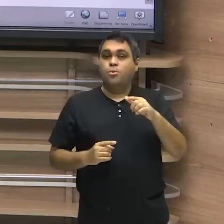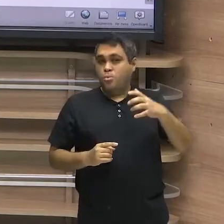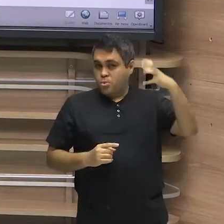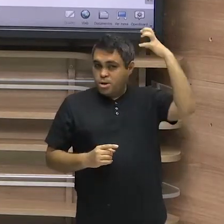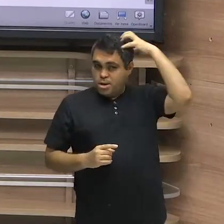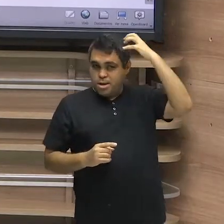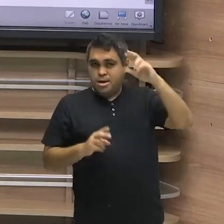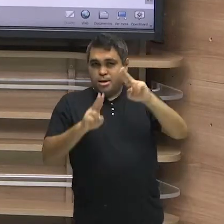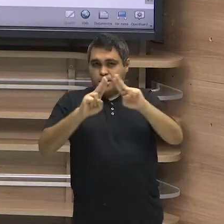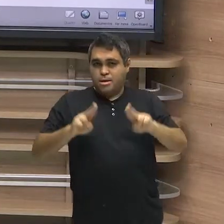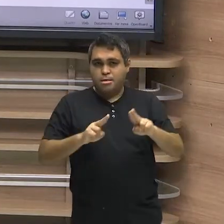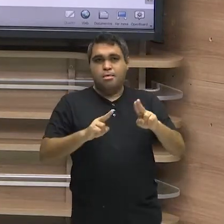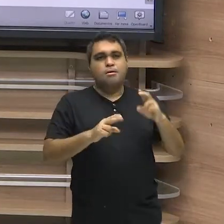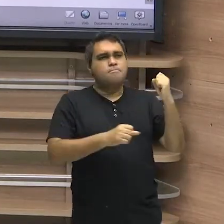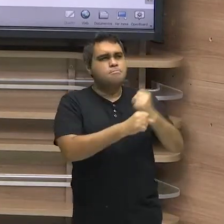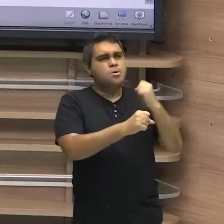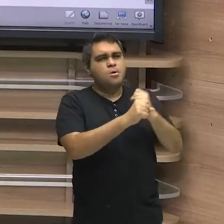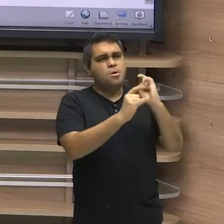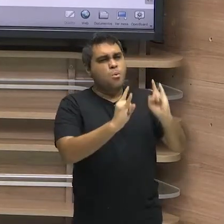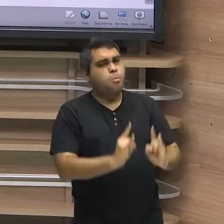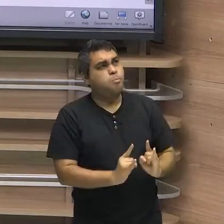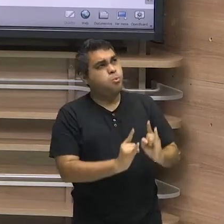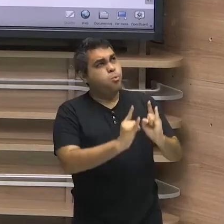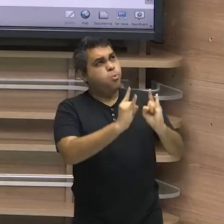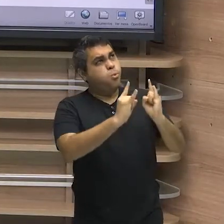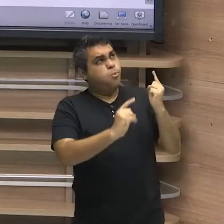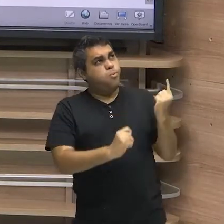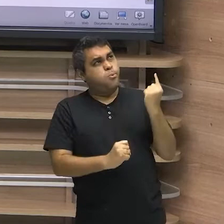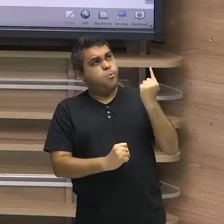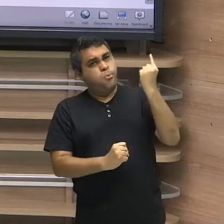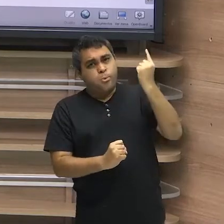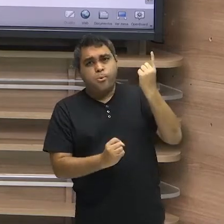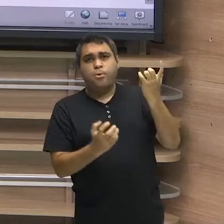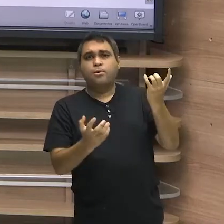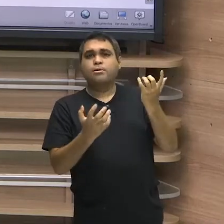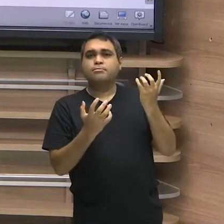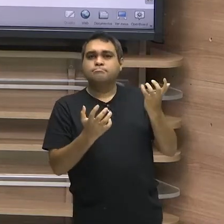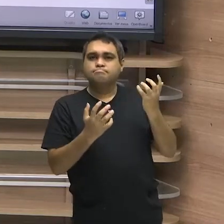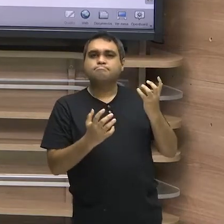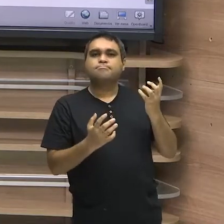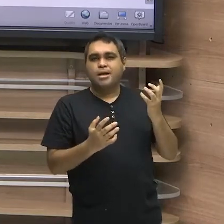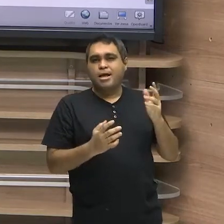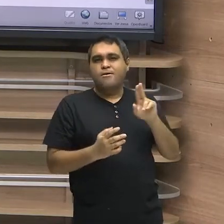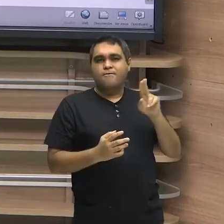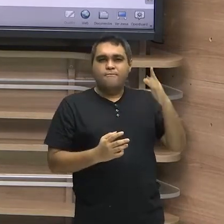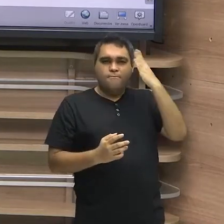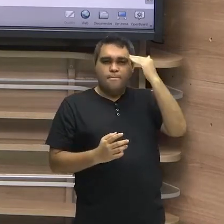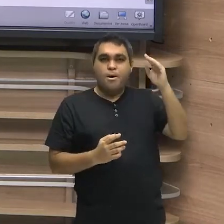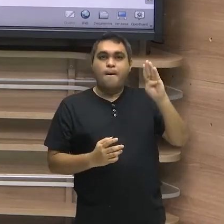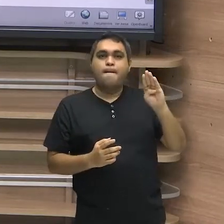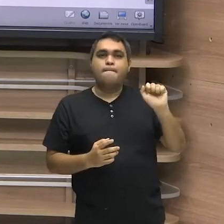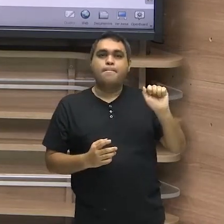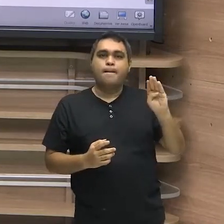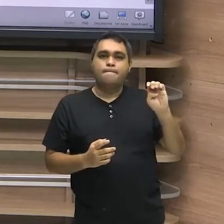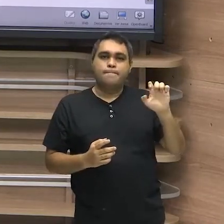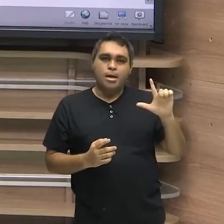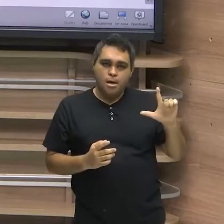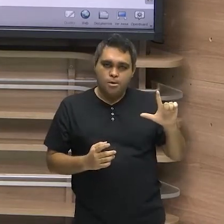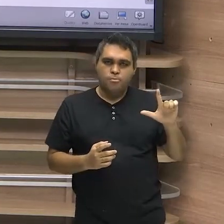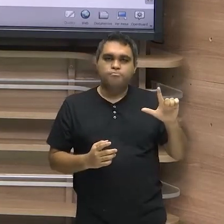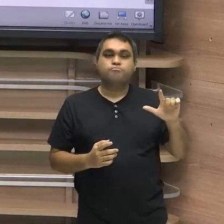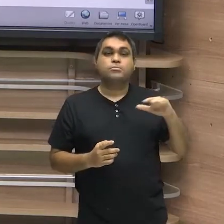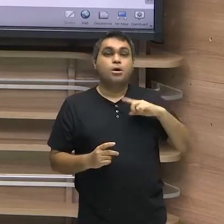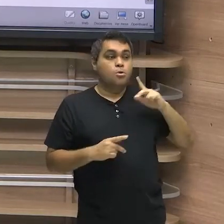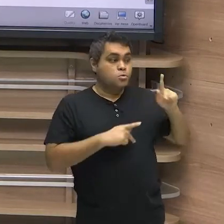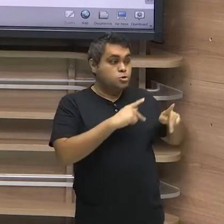de Babel, que aparece na Bíblia, em que ele usou a mão de obra de vários povos, de diversas regiões. Esses povos falavam